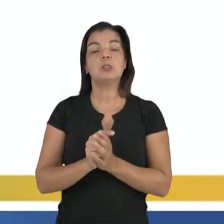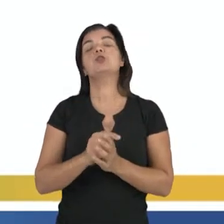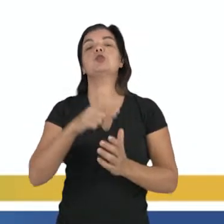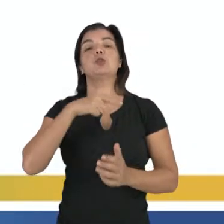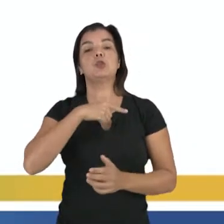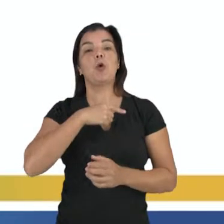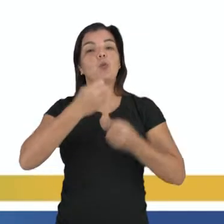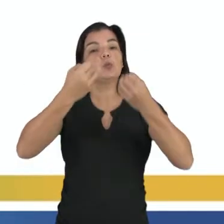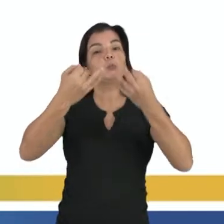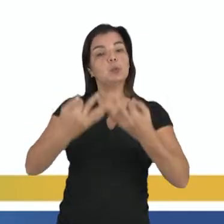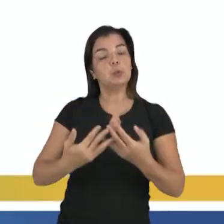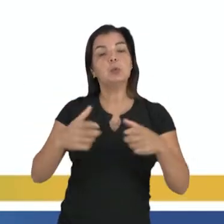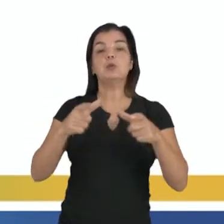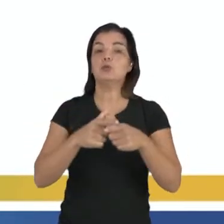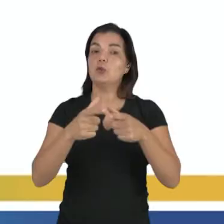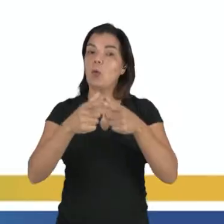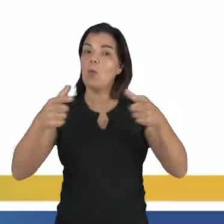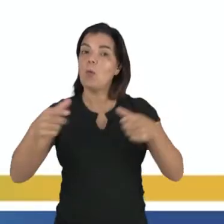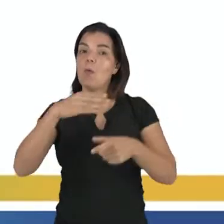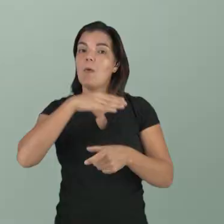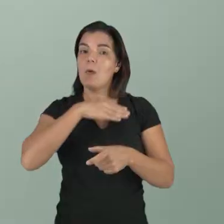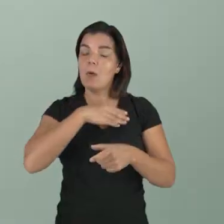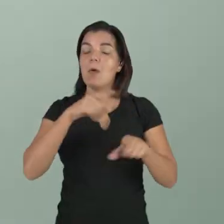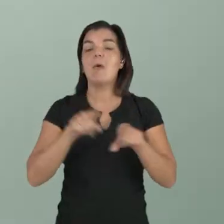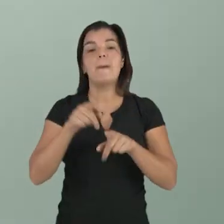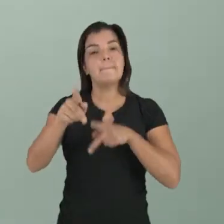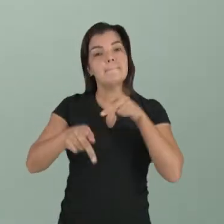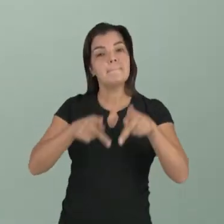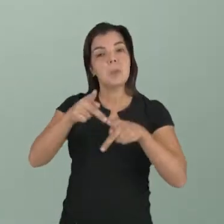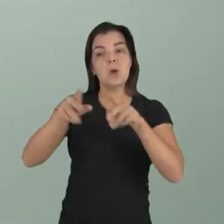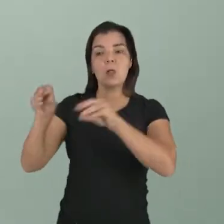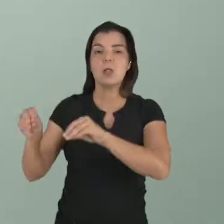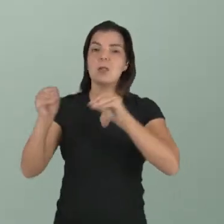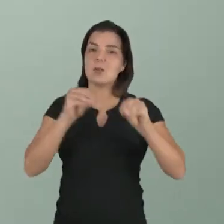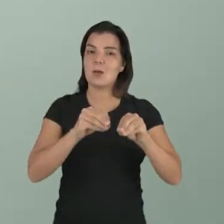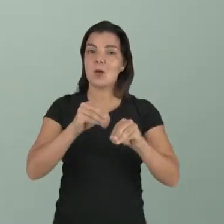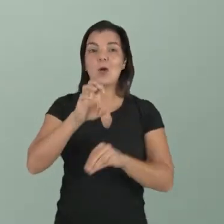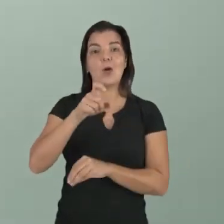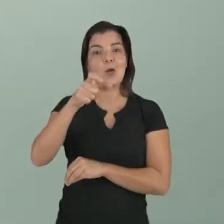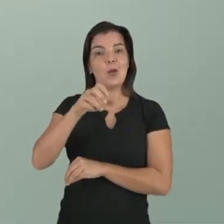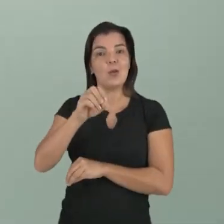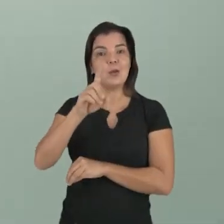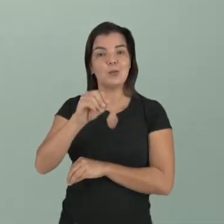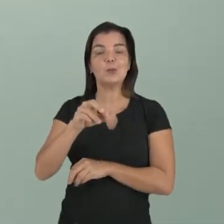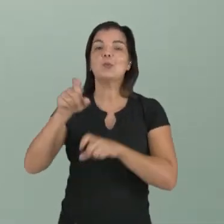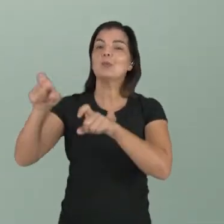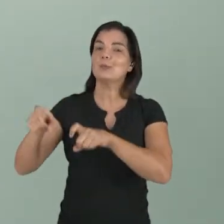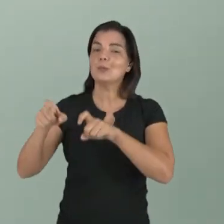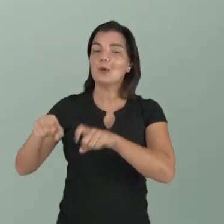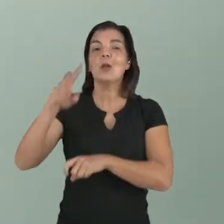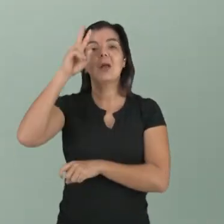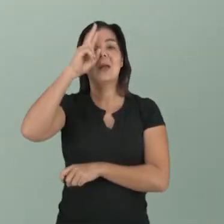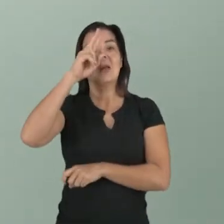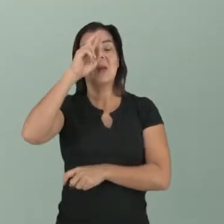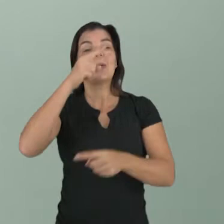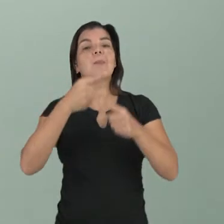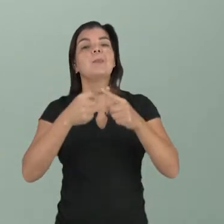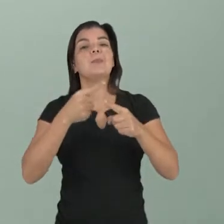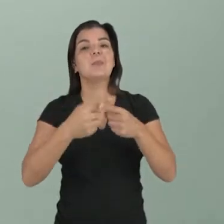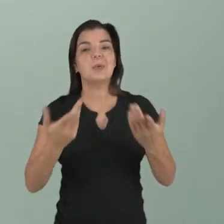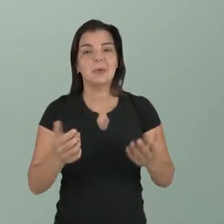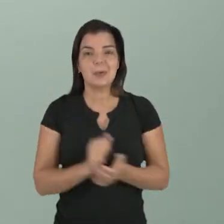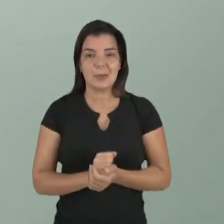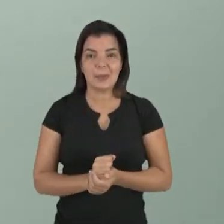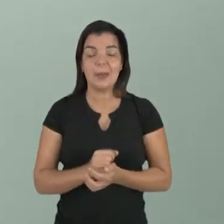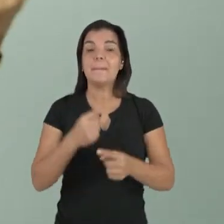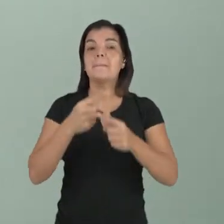urbanização, população, deslocamento, eu lembro de êxodo rural. Aí eu tenho que lembrar por quê. Por que que deu êxodo